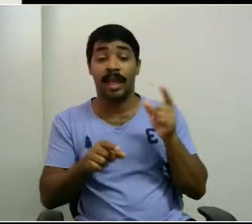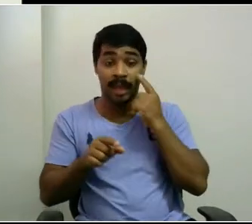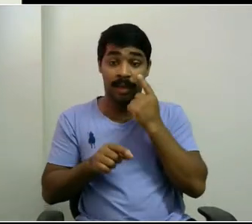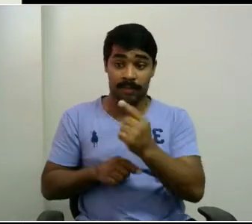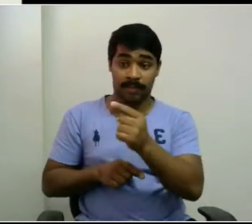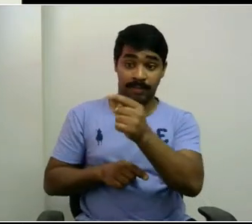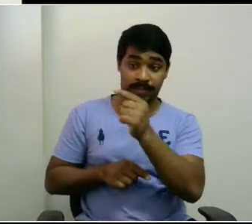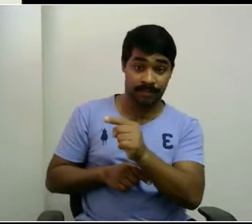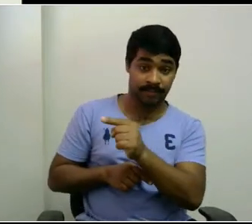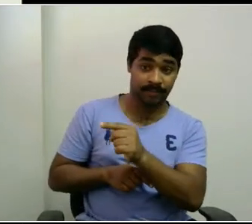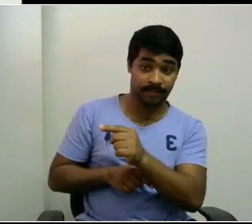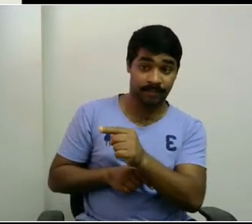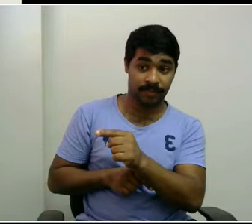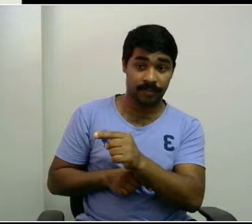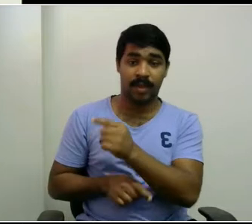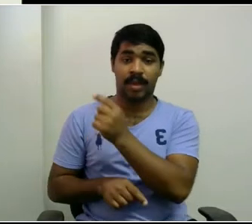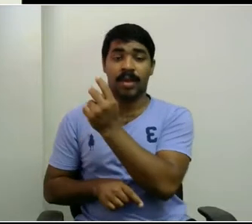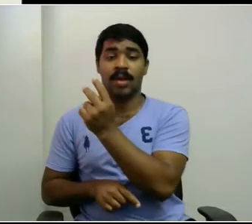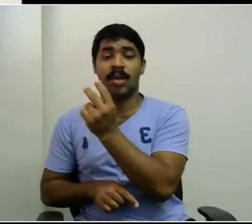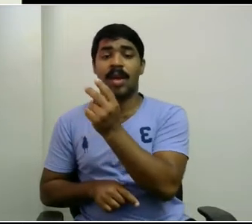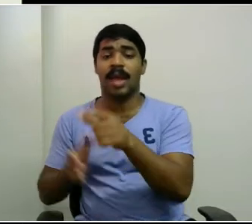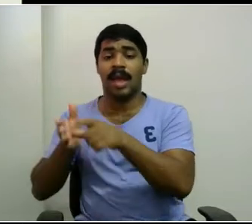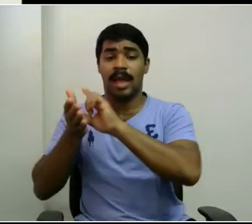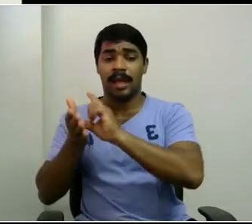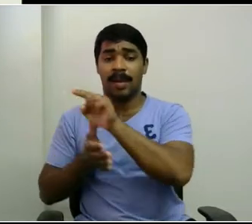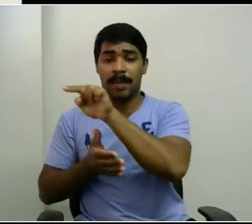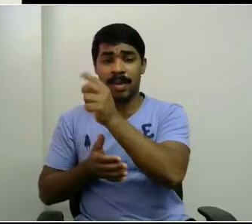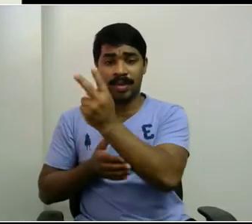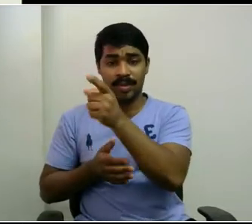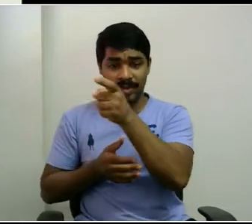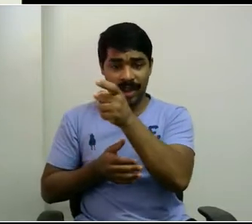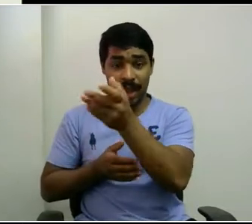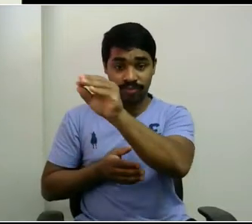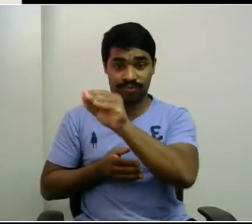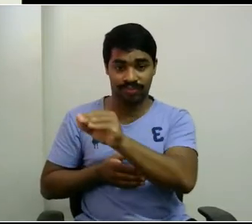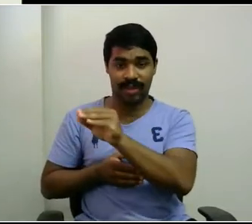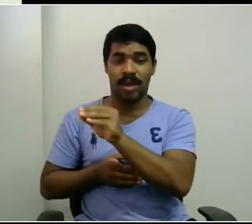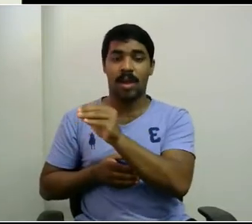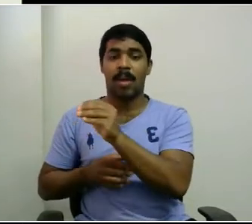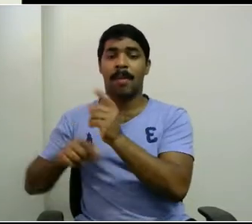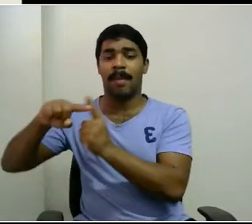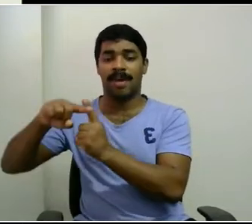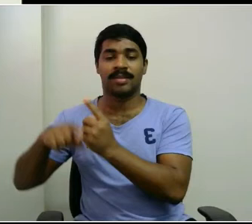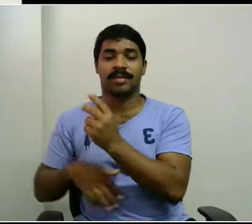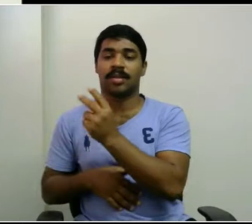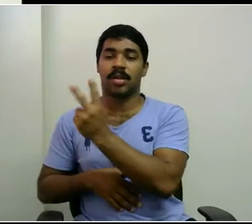E aqui eu troco o sinal do 1 sobre 2. Ficaria menos 1 sobre 2.